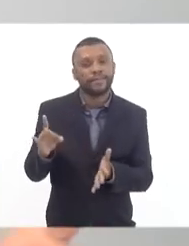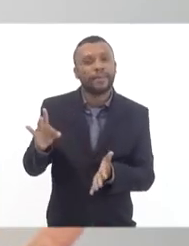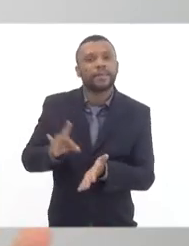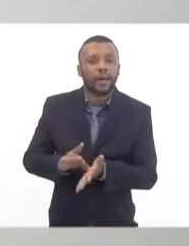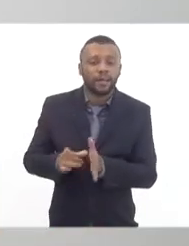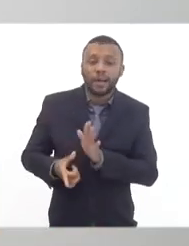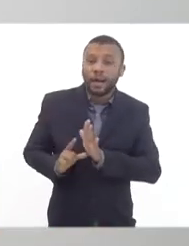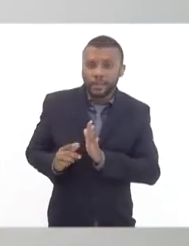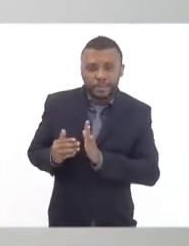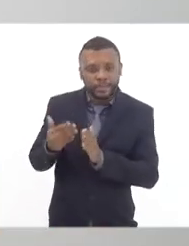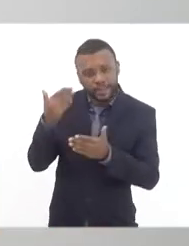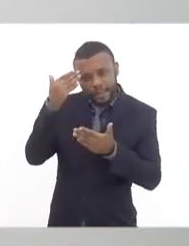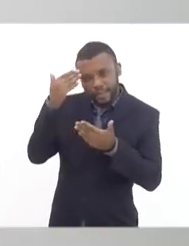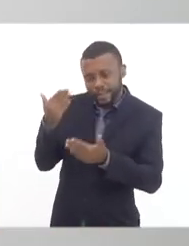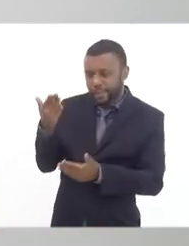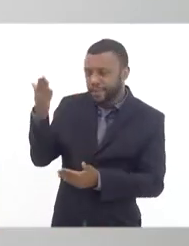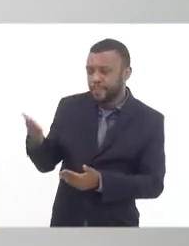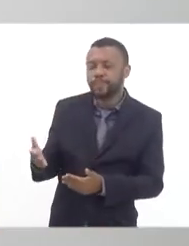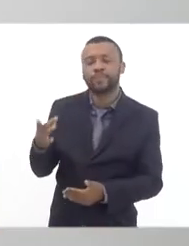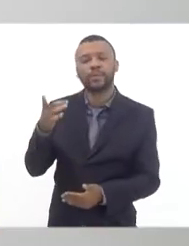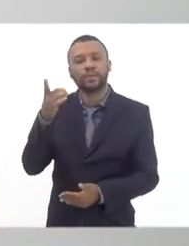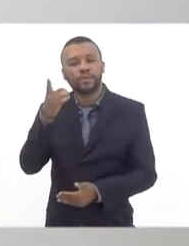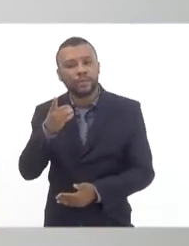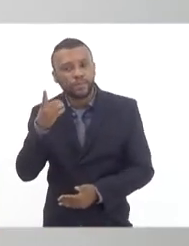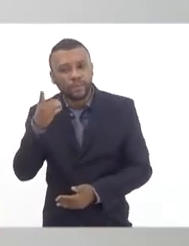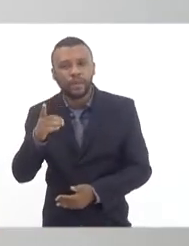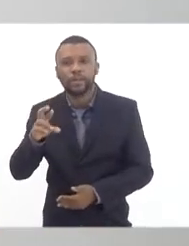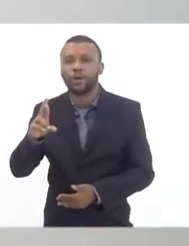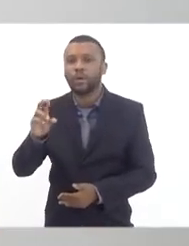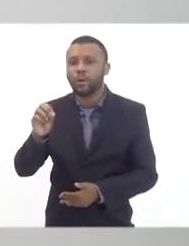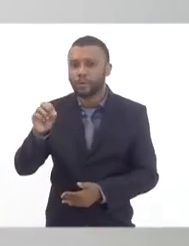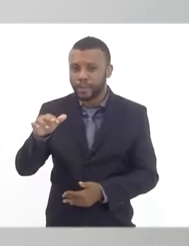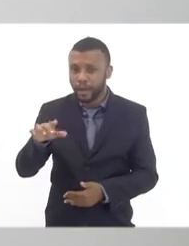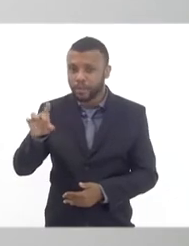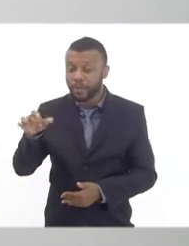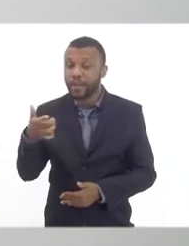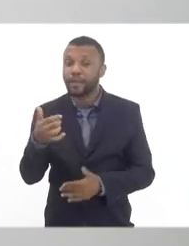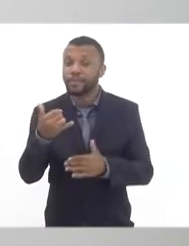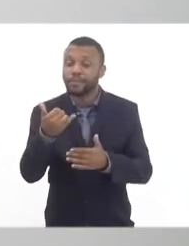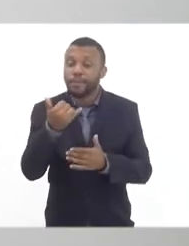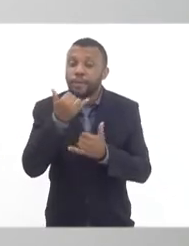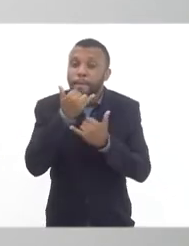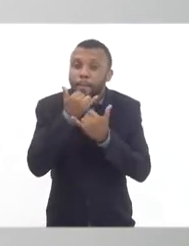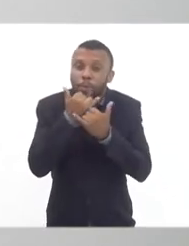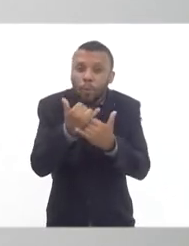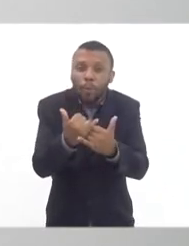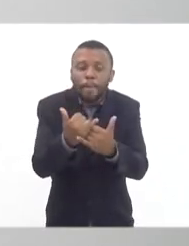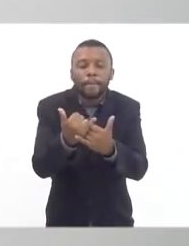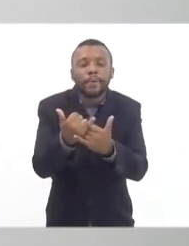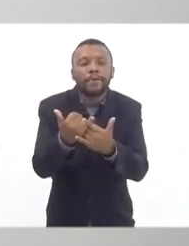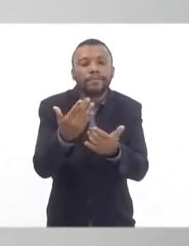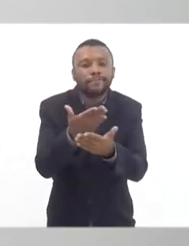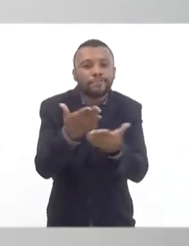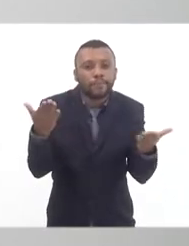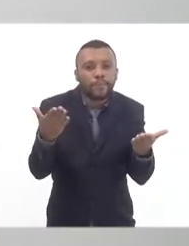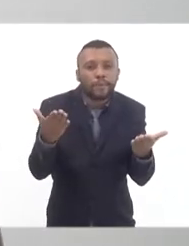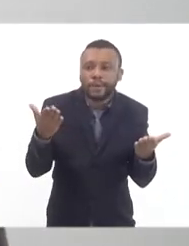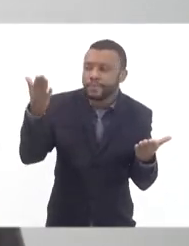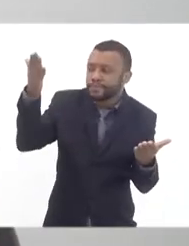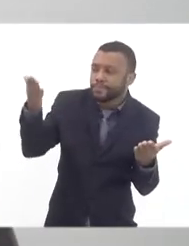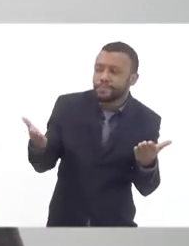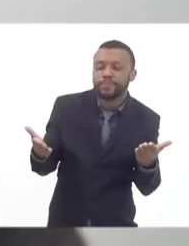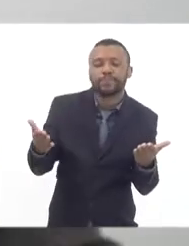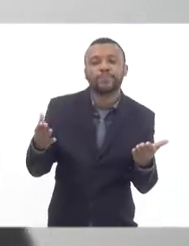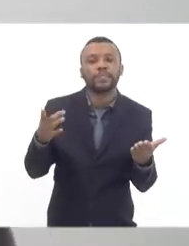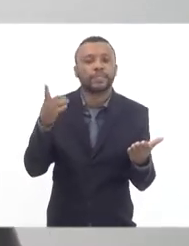antes de agradecer o Ronaldo, eu preciso fazer uma fala de desculpas públicas para o deputado Ronaldo Anchieta. Quando a